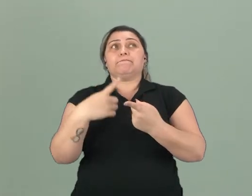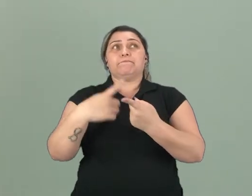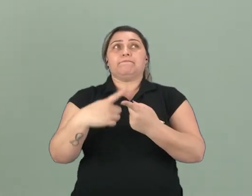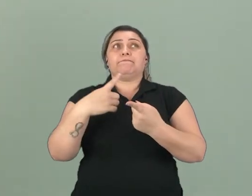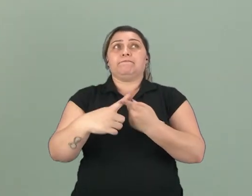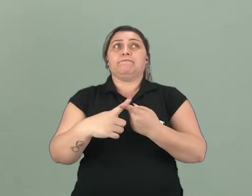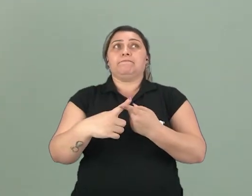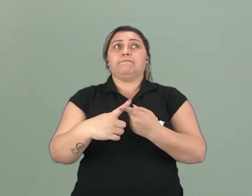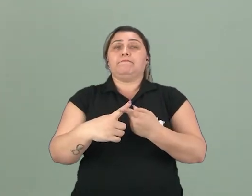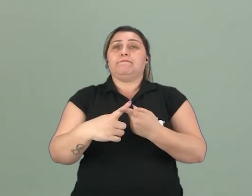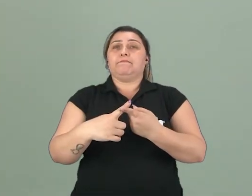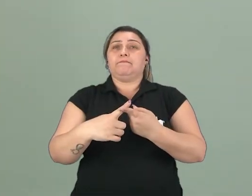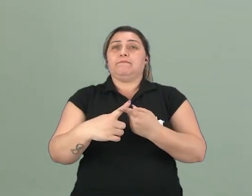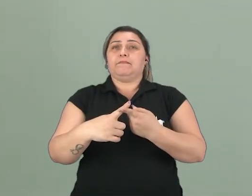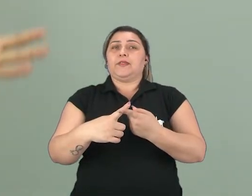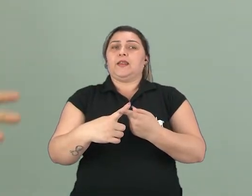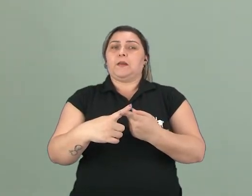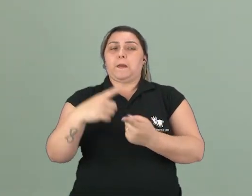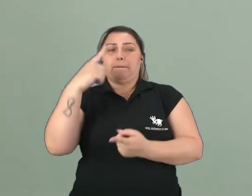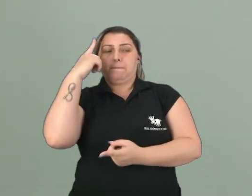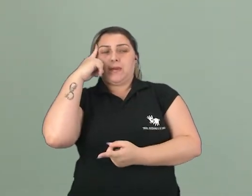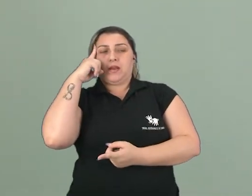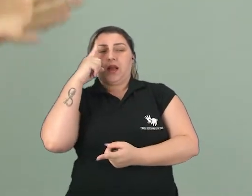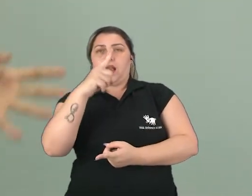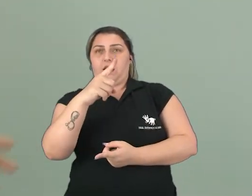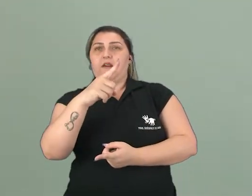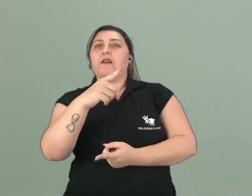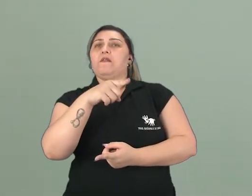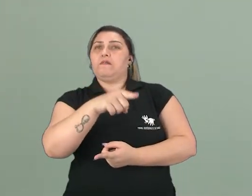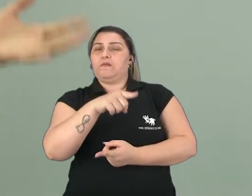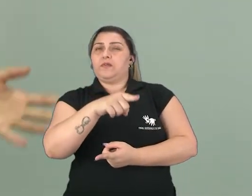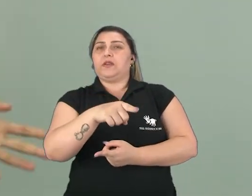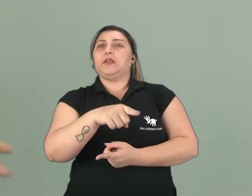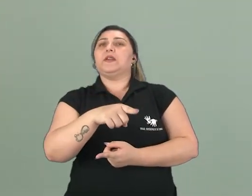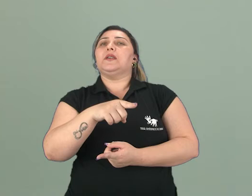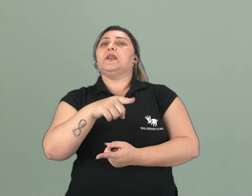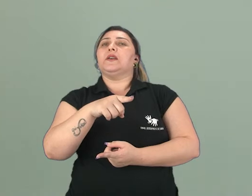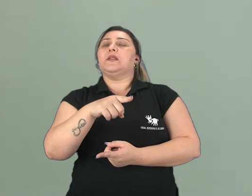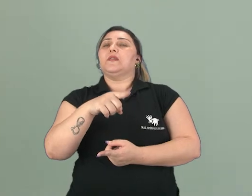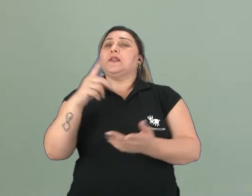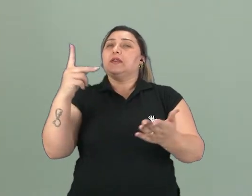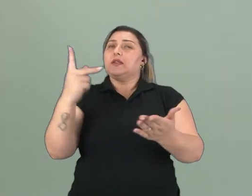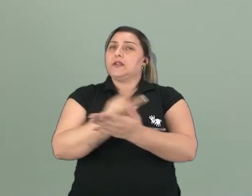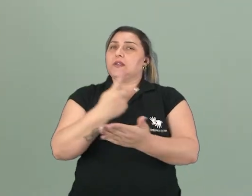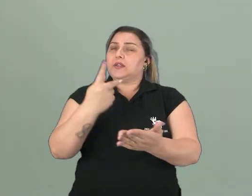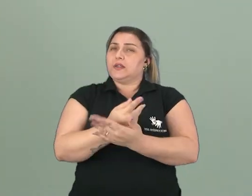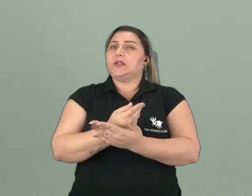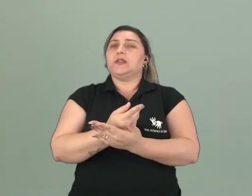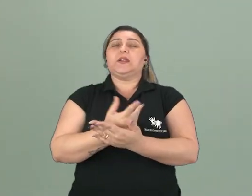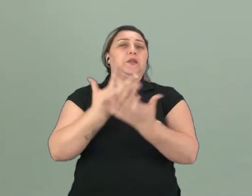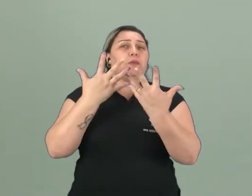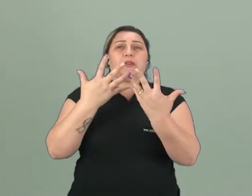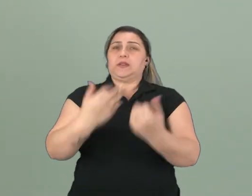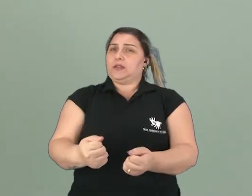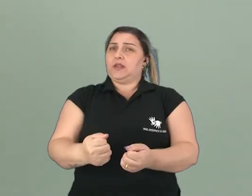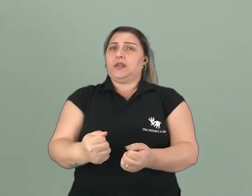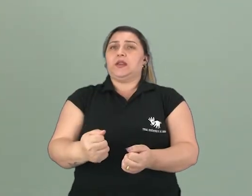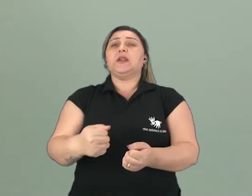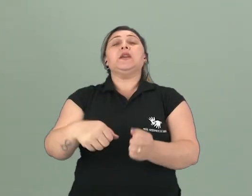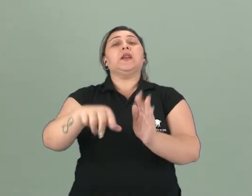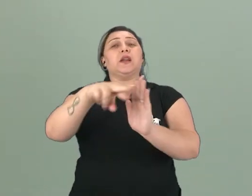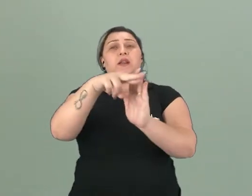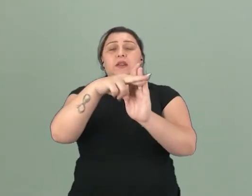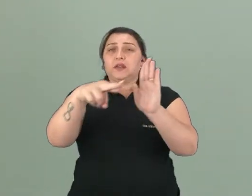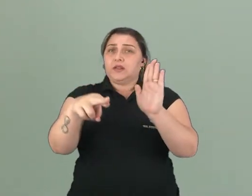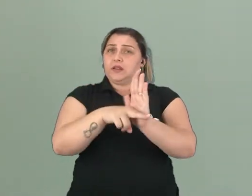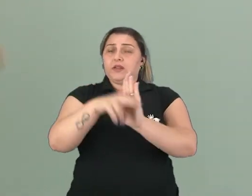serem suspeitas de traição. Se alguém estava sendo suspeito de trair o movimento, de trair a revolução, de não ir a favor das